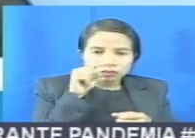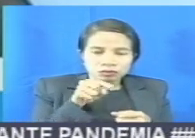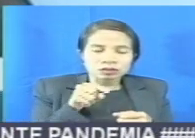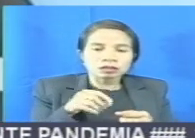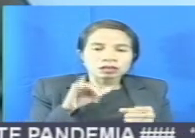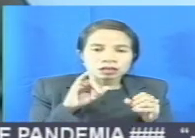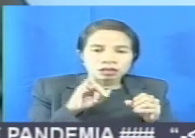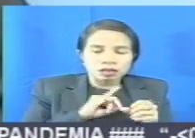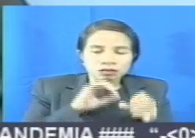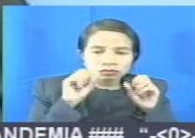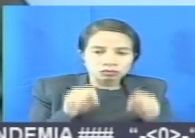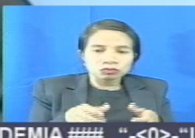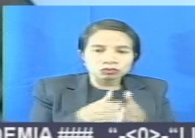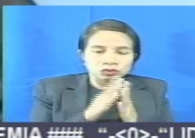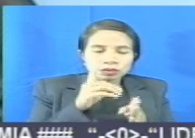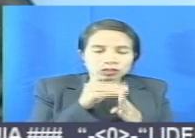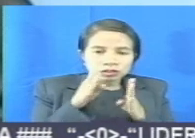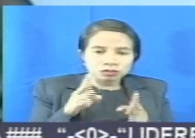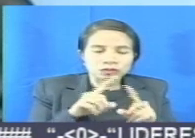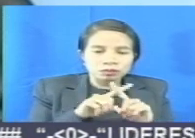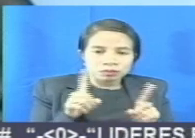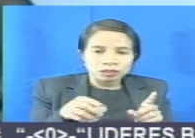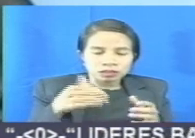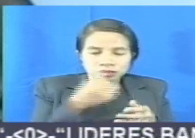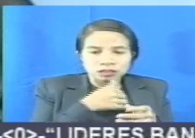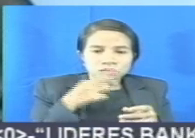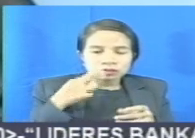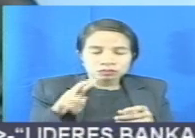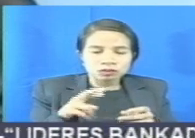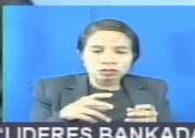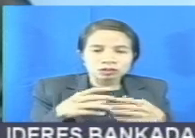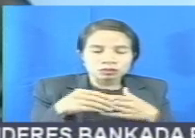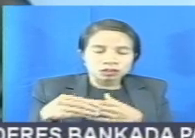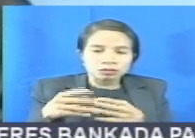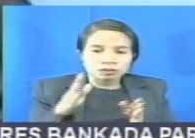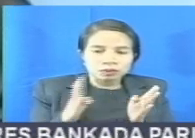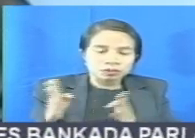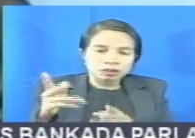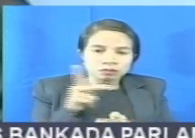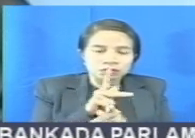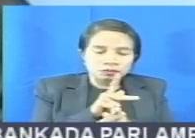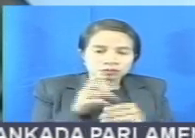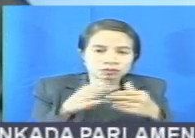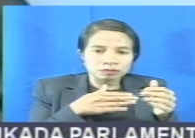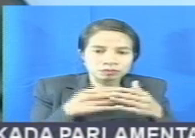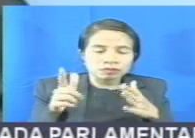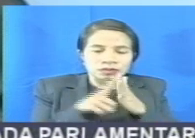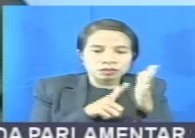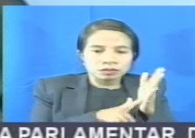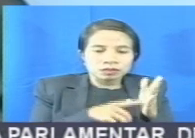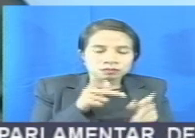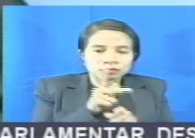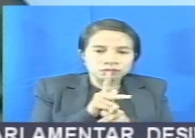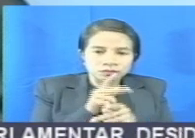o subdiretor, mas se deu a responder. Liluba, a preparação na proteção civil, a lei proteção civil, Nebe